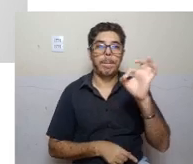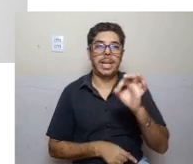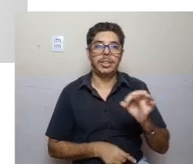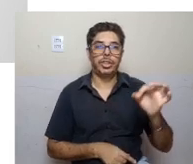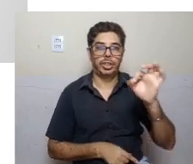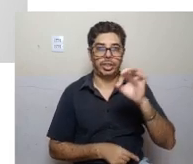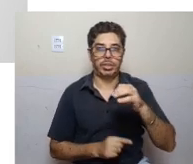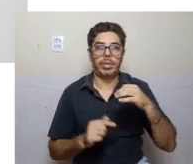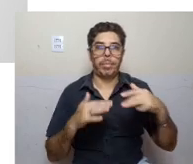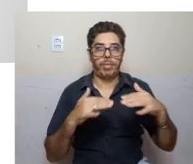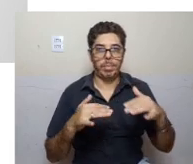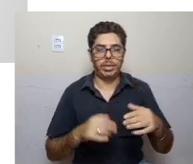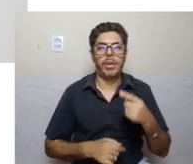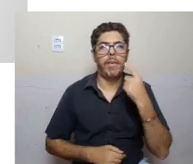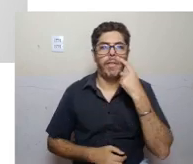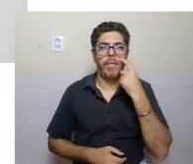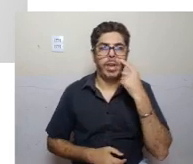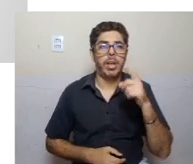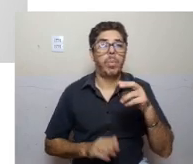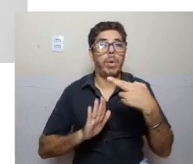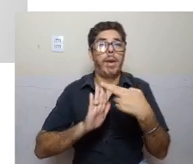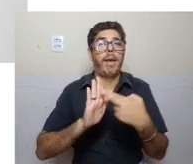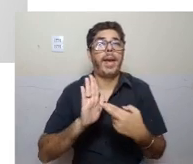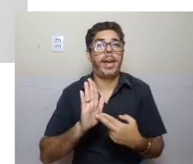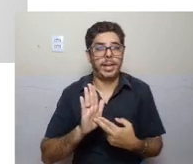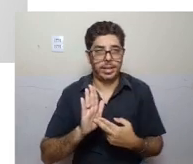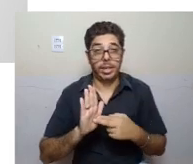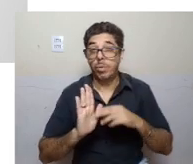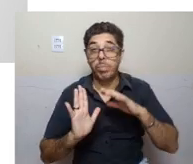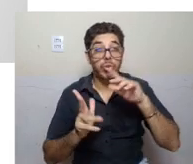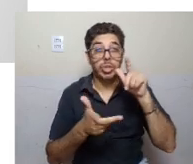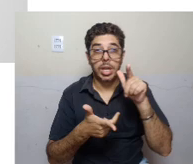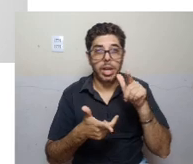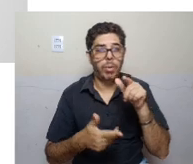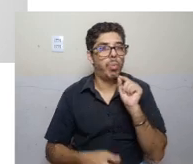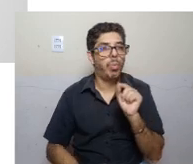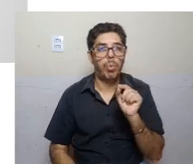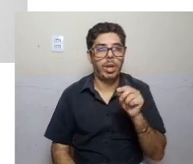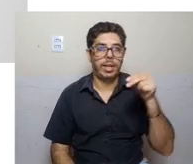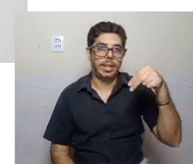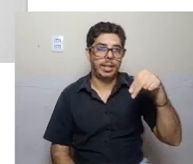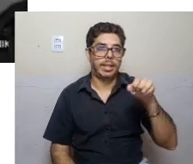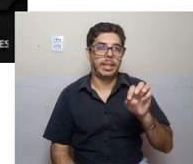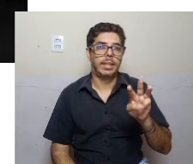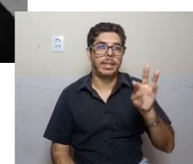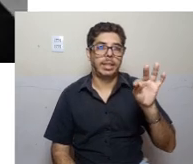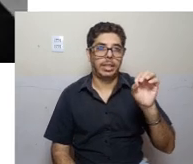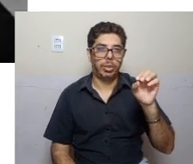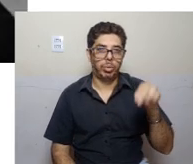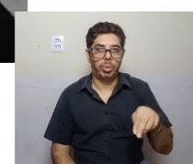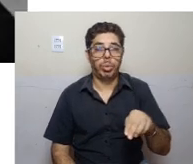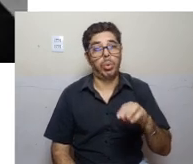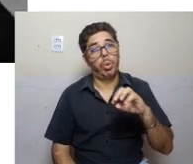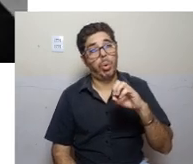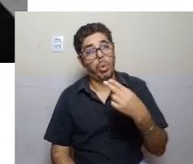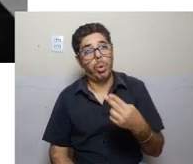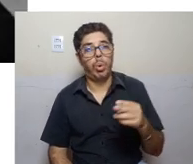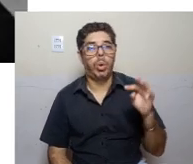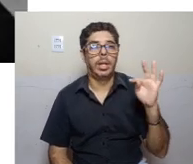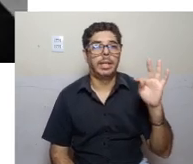que a unidade no Sistema Internacional para o campo magnético é o Newton por Coulomb metro por segundo. Essa unidade é chamada